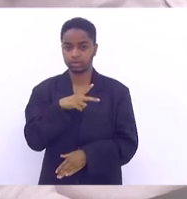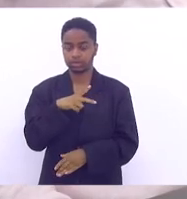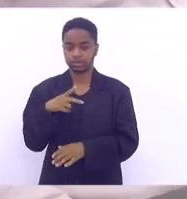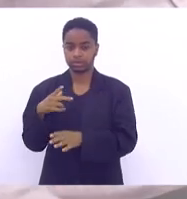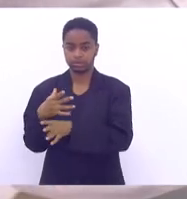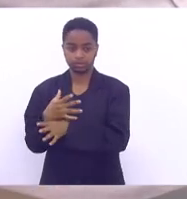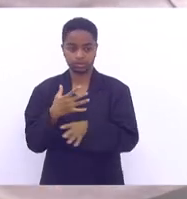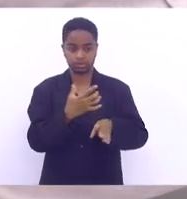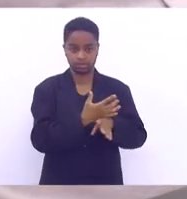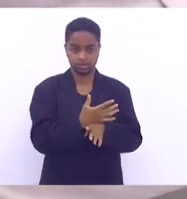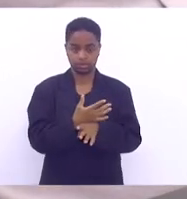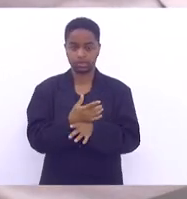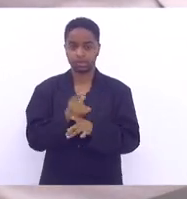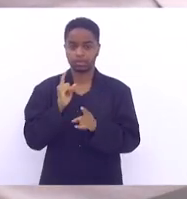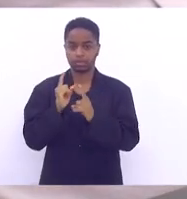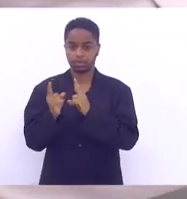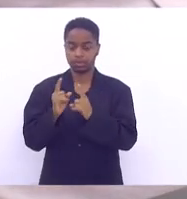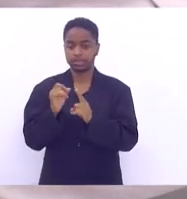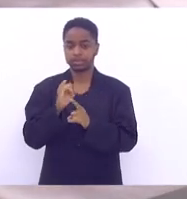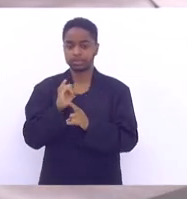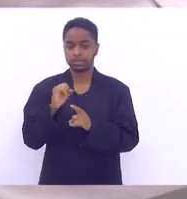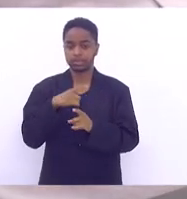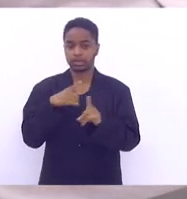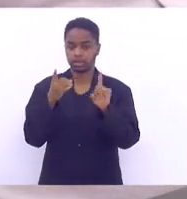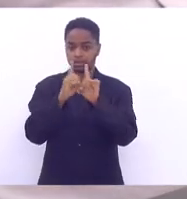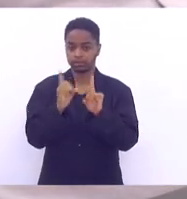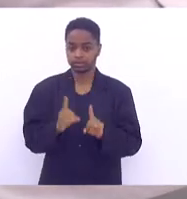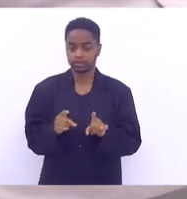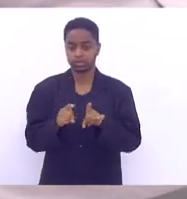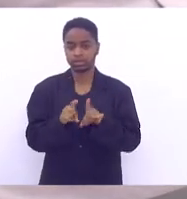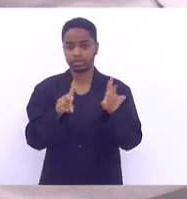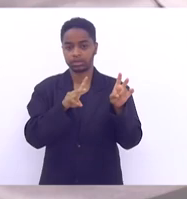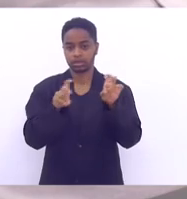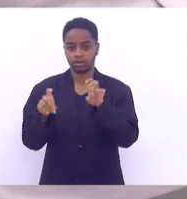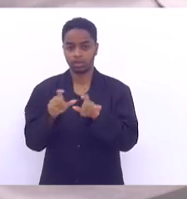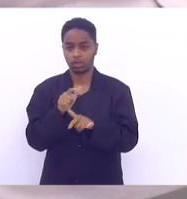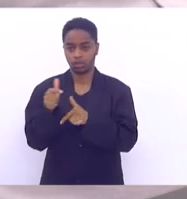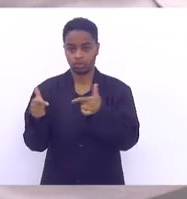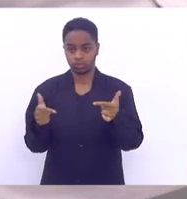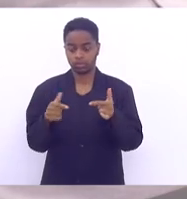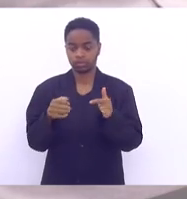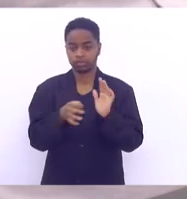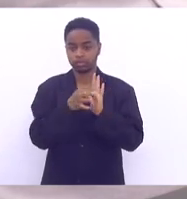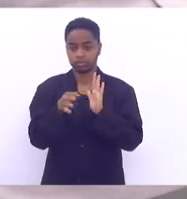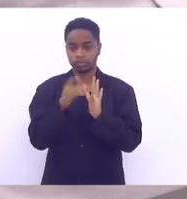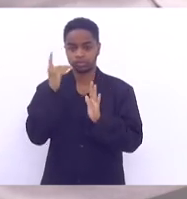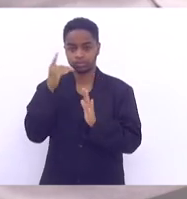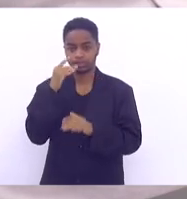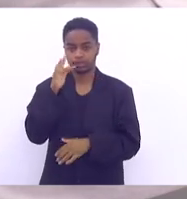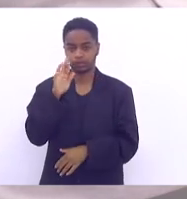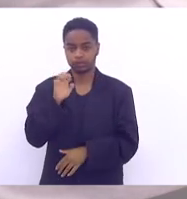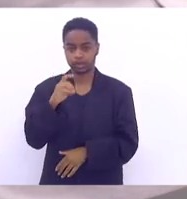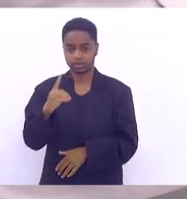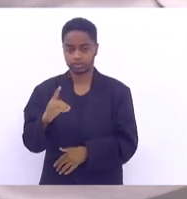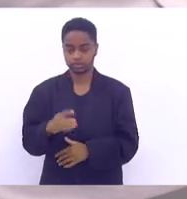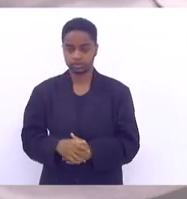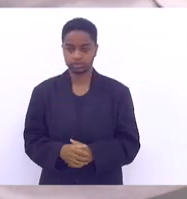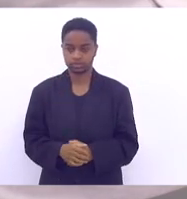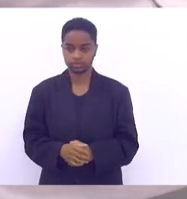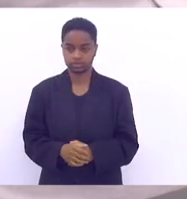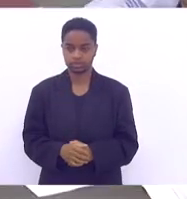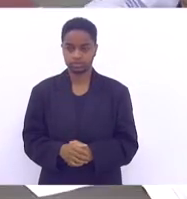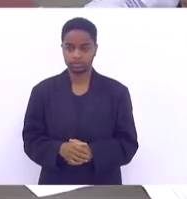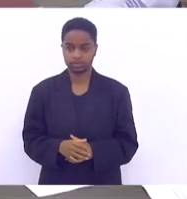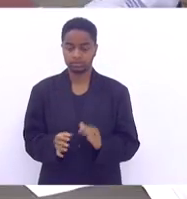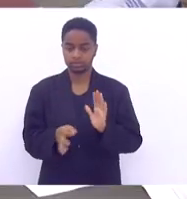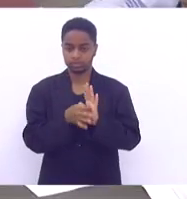de passageiros para pessoas com deficiência e dá outras providências. Para parecer, deputado Fred Pacheco. Parecer